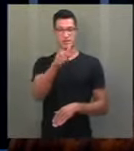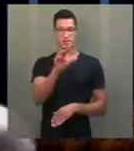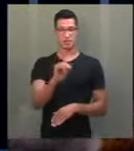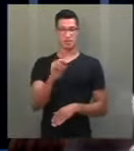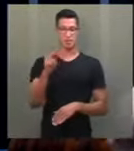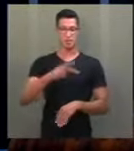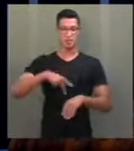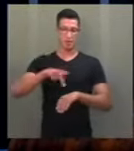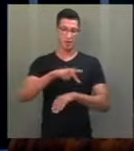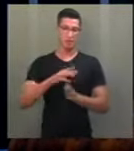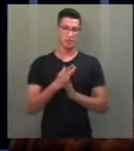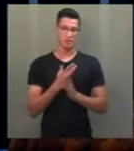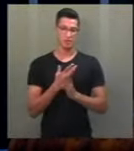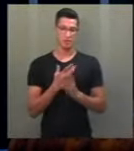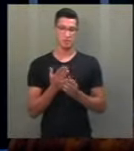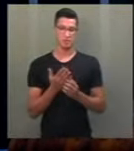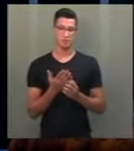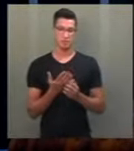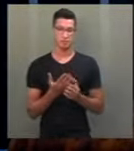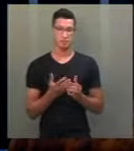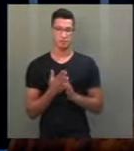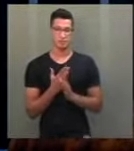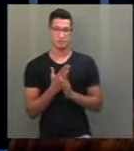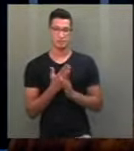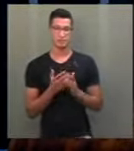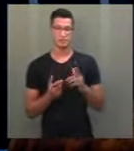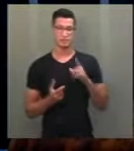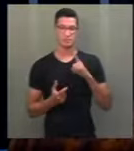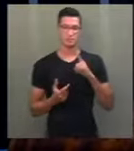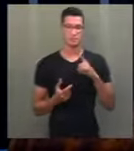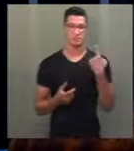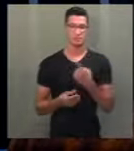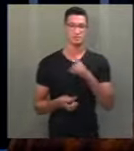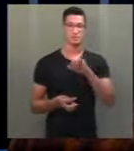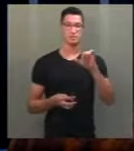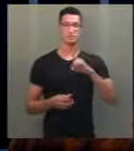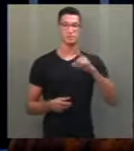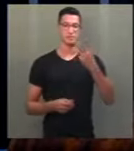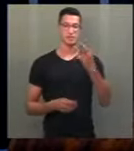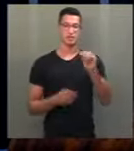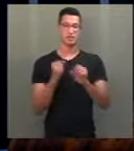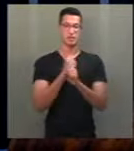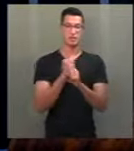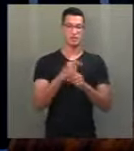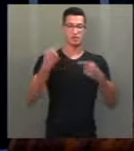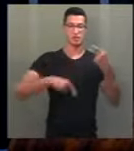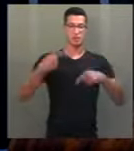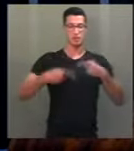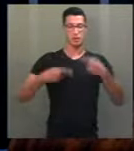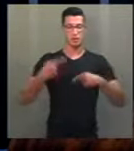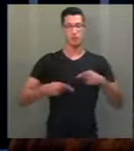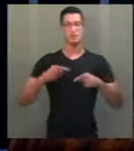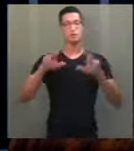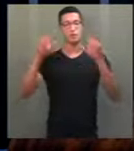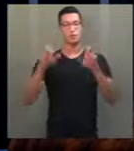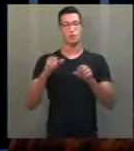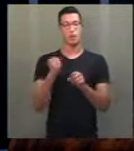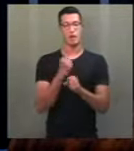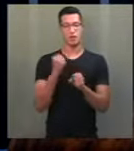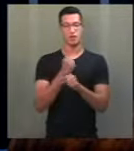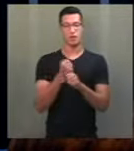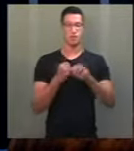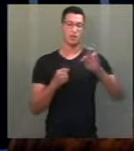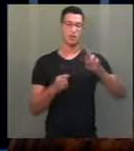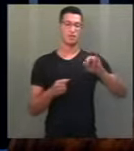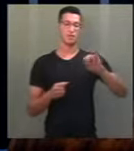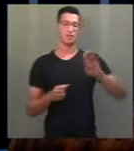países. Vale ressaltar que, pela primeira vez, após 30 anos de debate acerca da reforma dos tributos